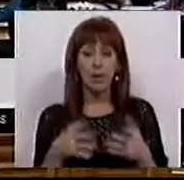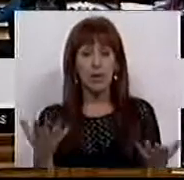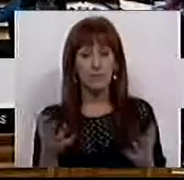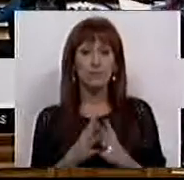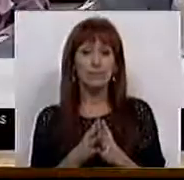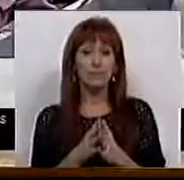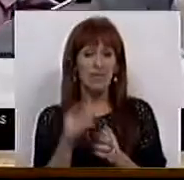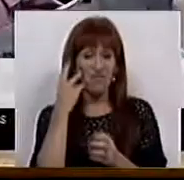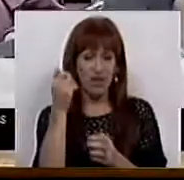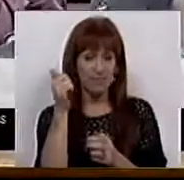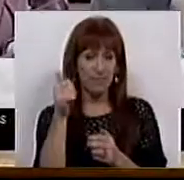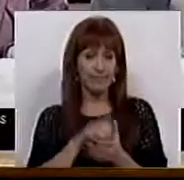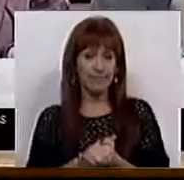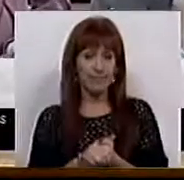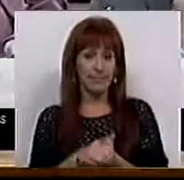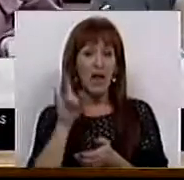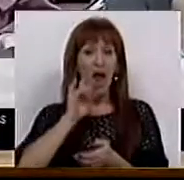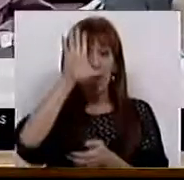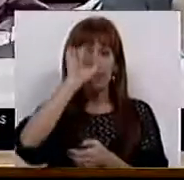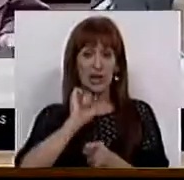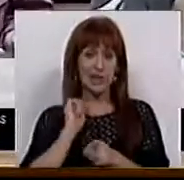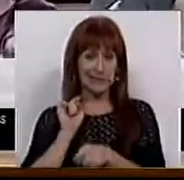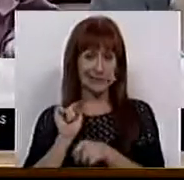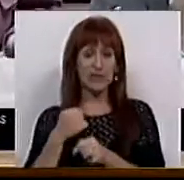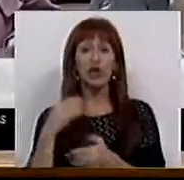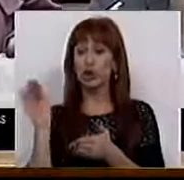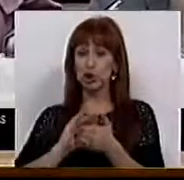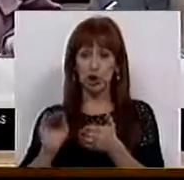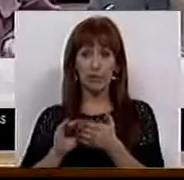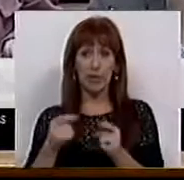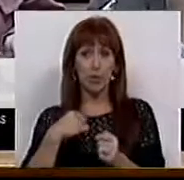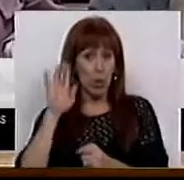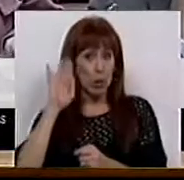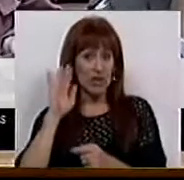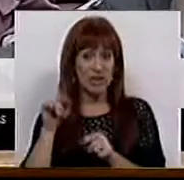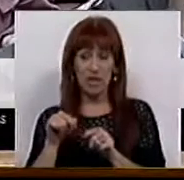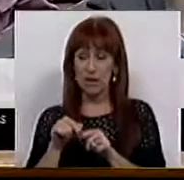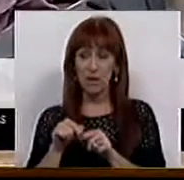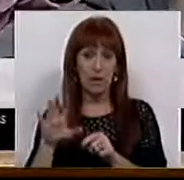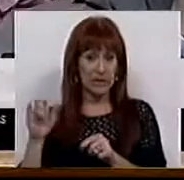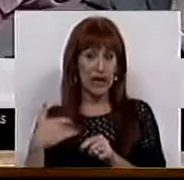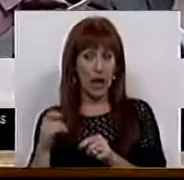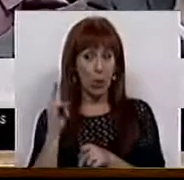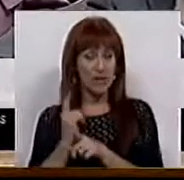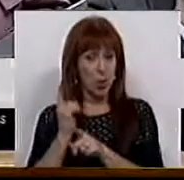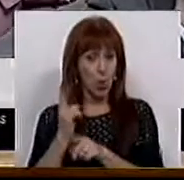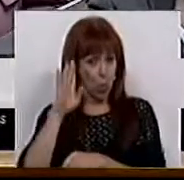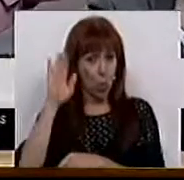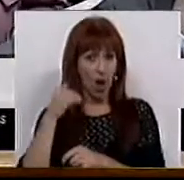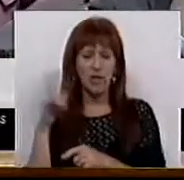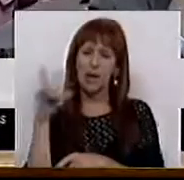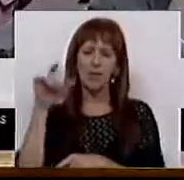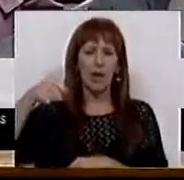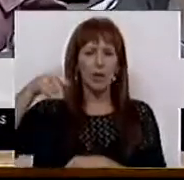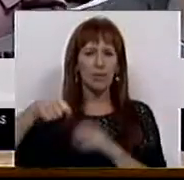Deputados. Vê-se bem, a ministra Assunção Cristas, que meu, tanto quanto sei, ainda é do CDS, conseguiu sair